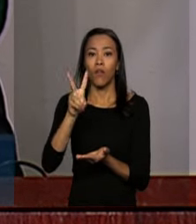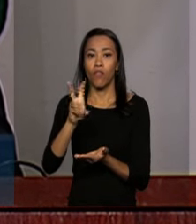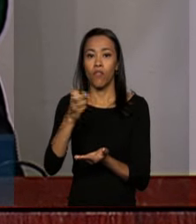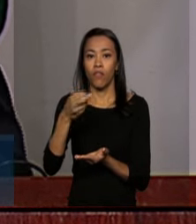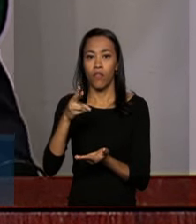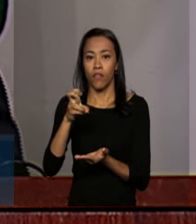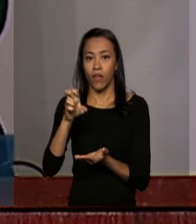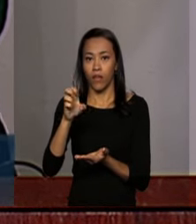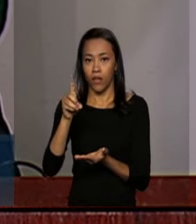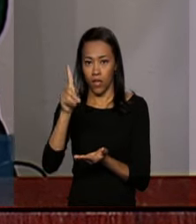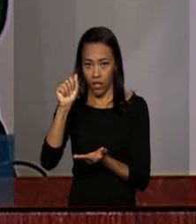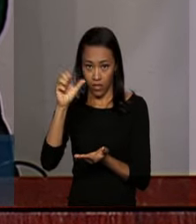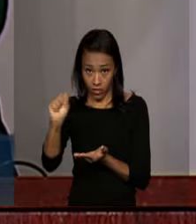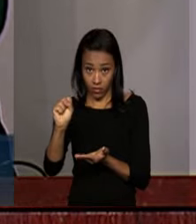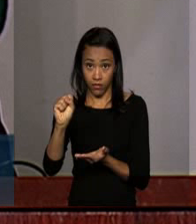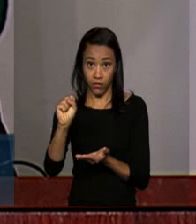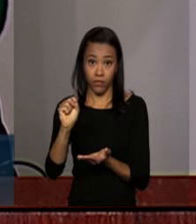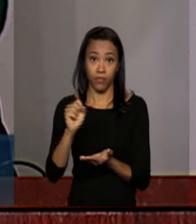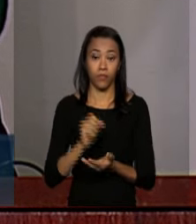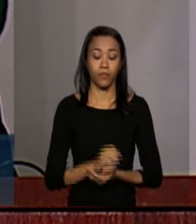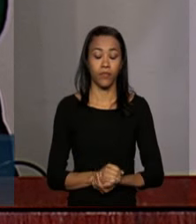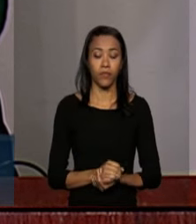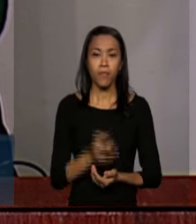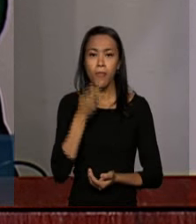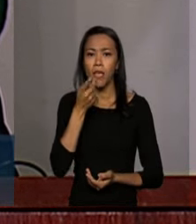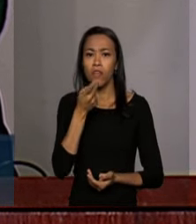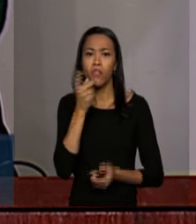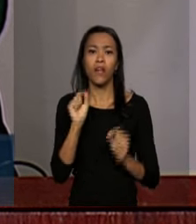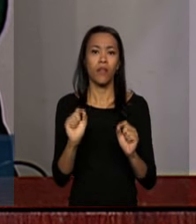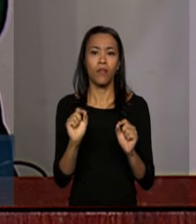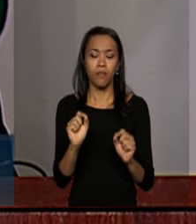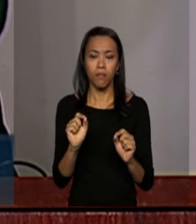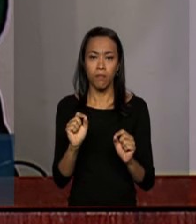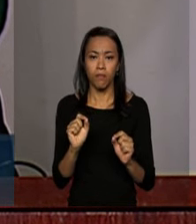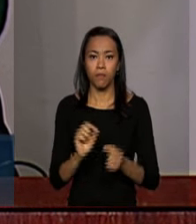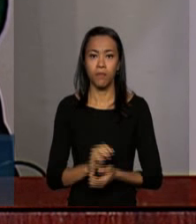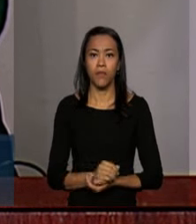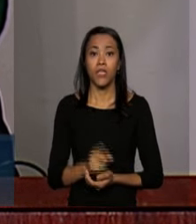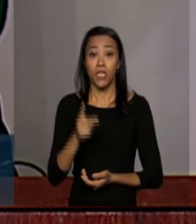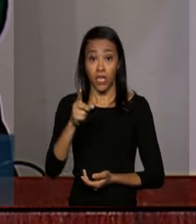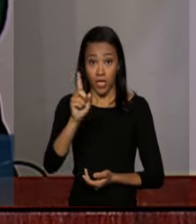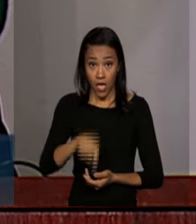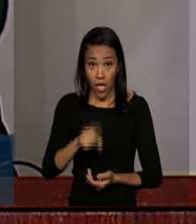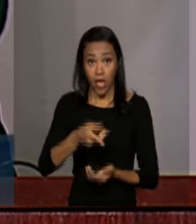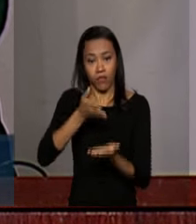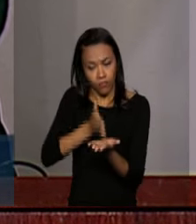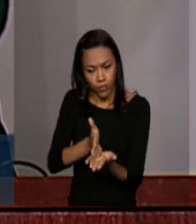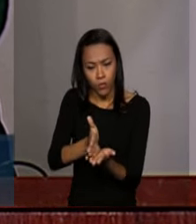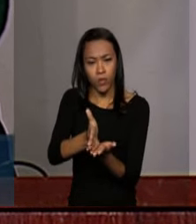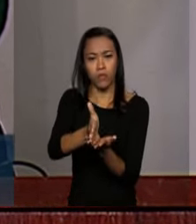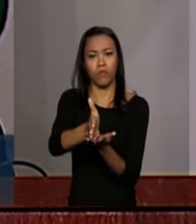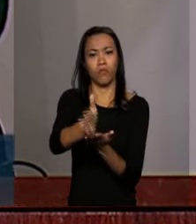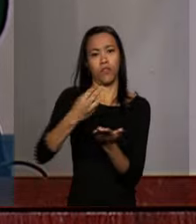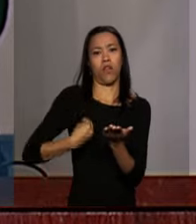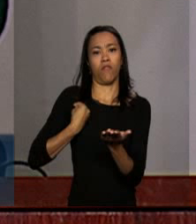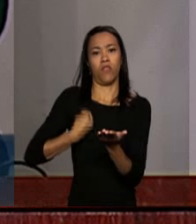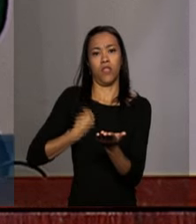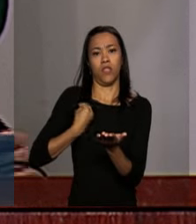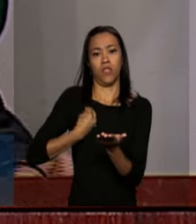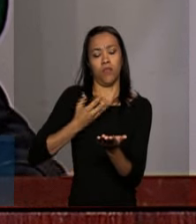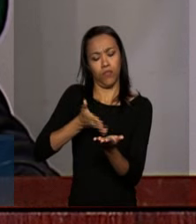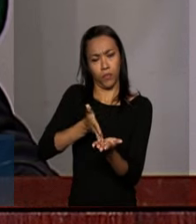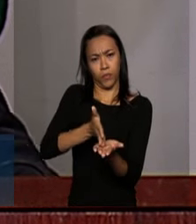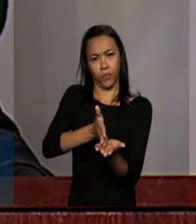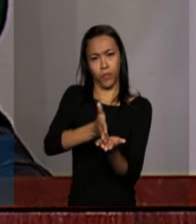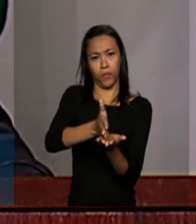saída, nem na chegada. Ele se dispõe para a gente, é no meio da travessia. Que essa